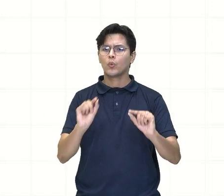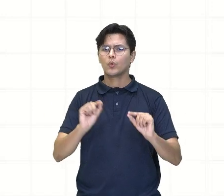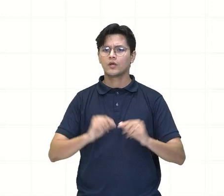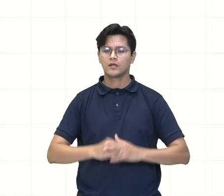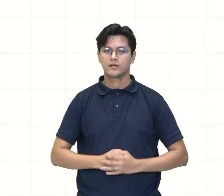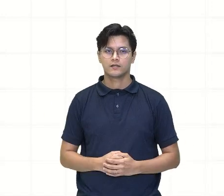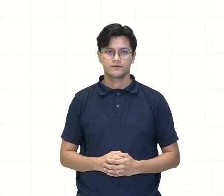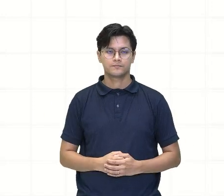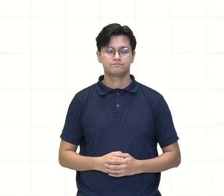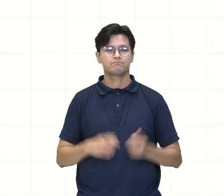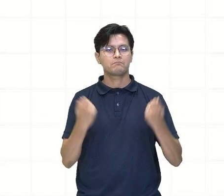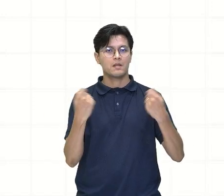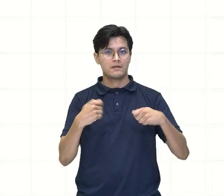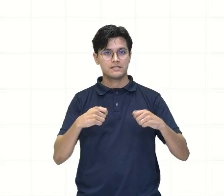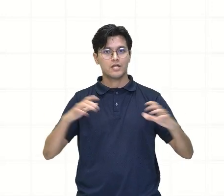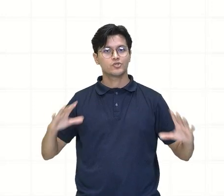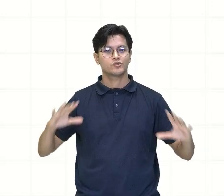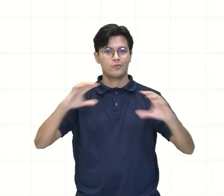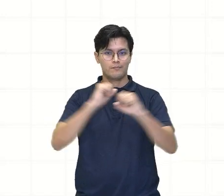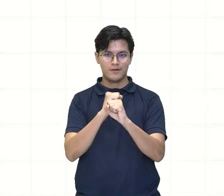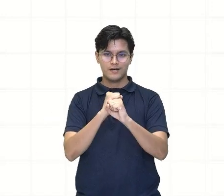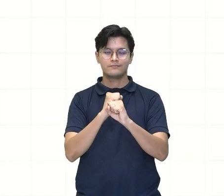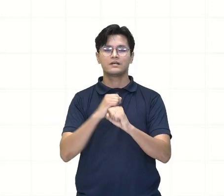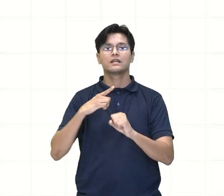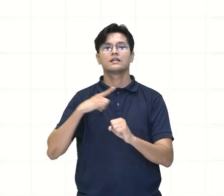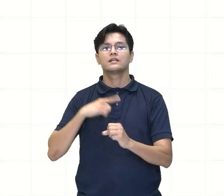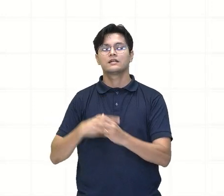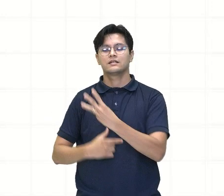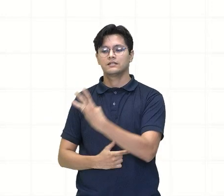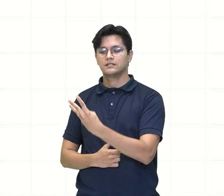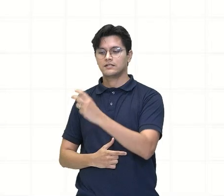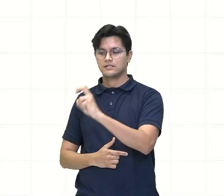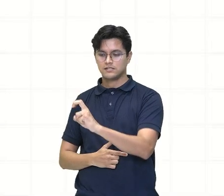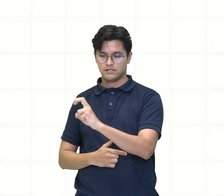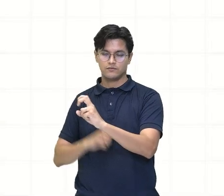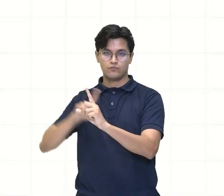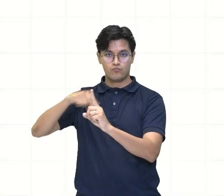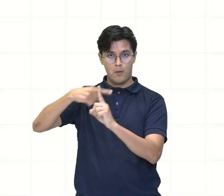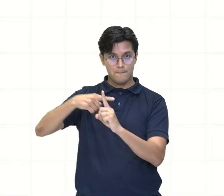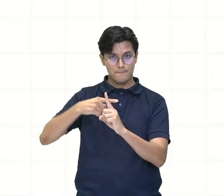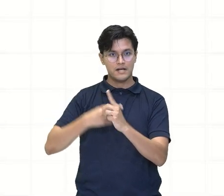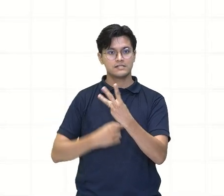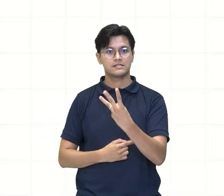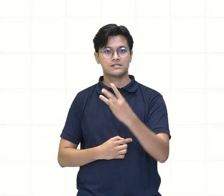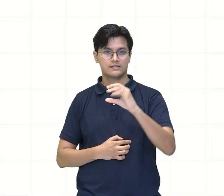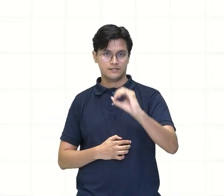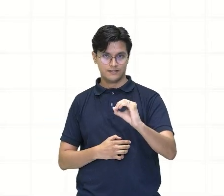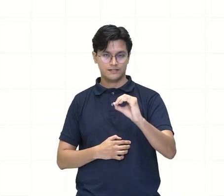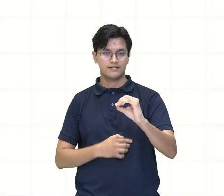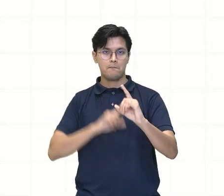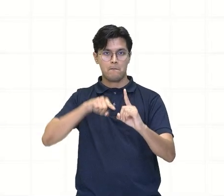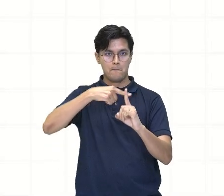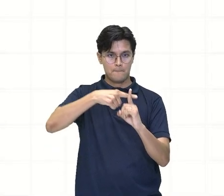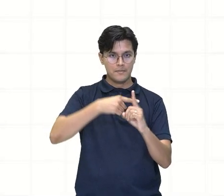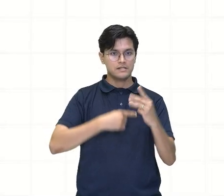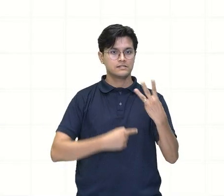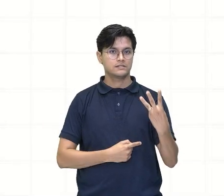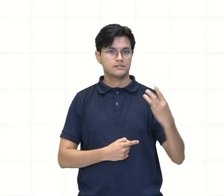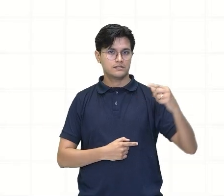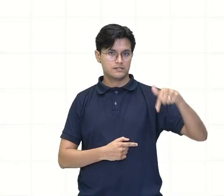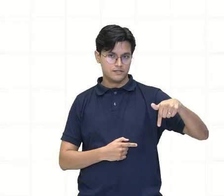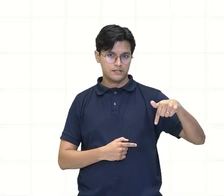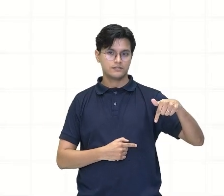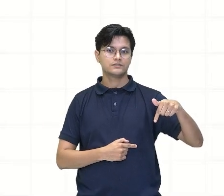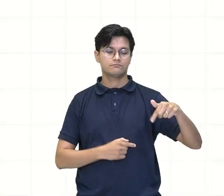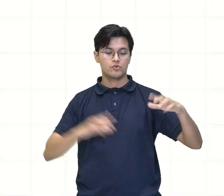gente somar. Ó. Se eu tenho 35 pacotinhos de um, mais 30 pacotinhos de outro, mais 37